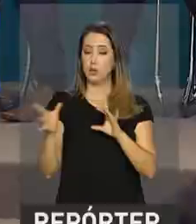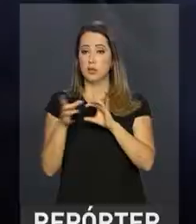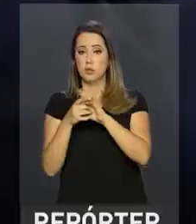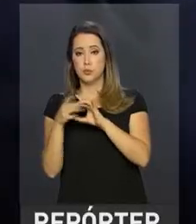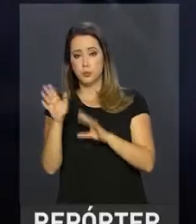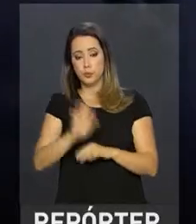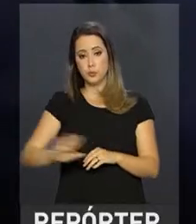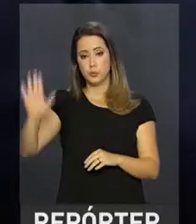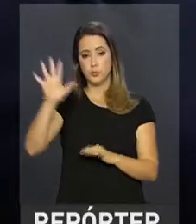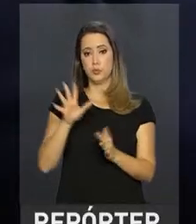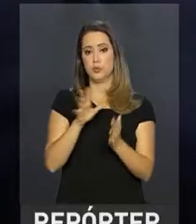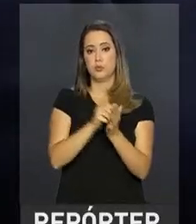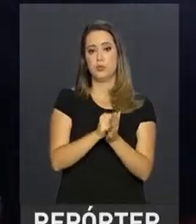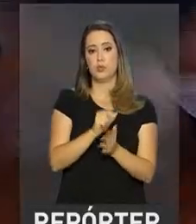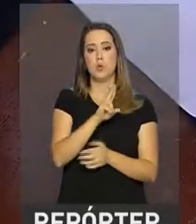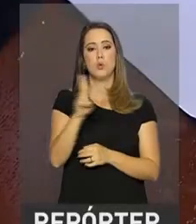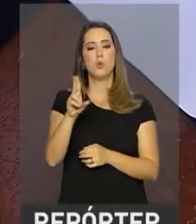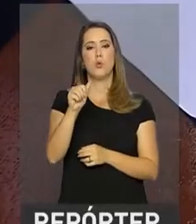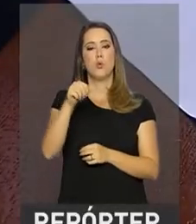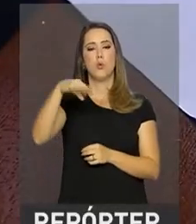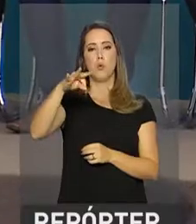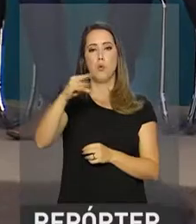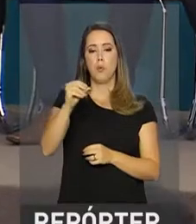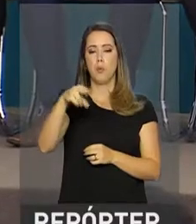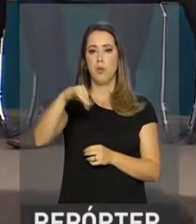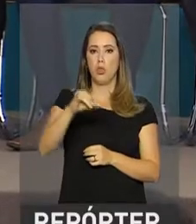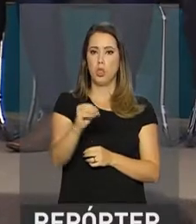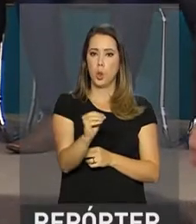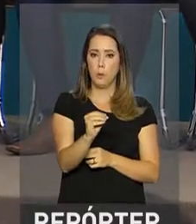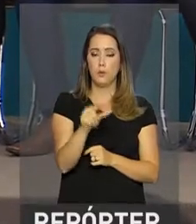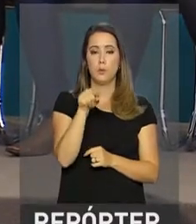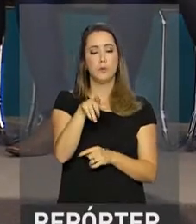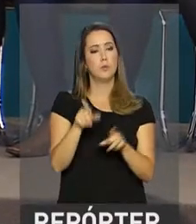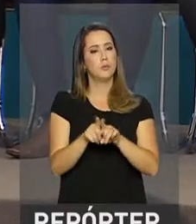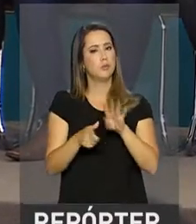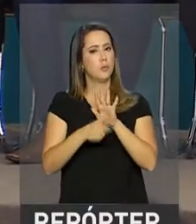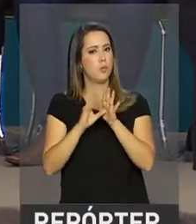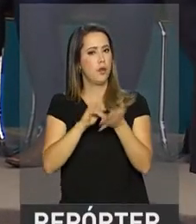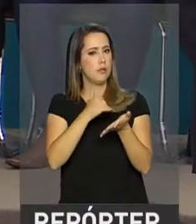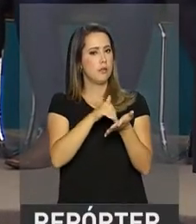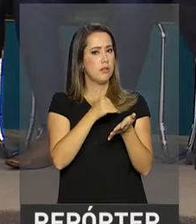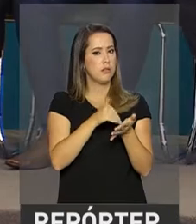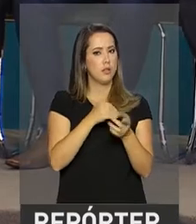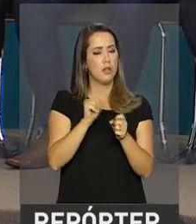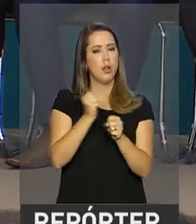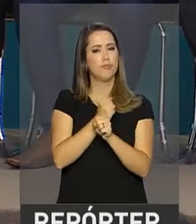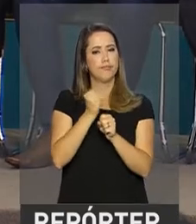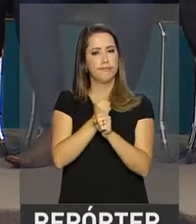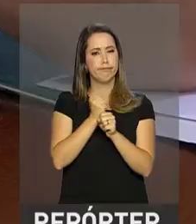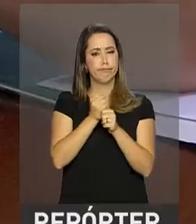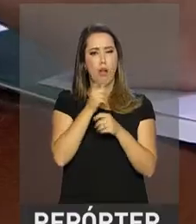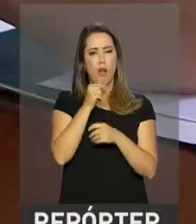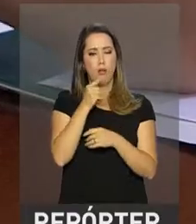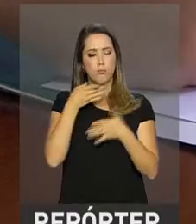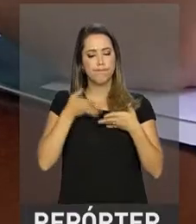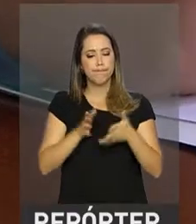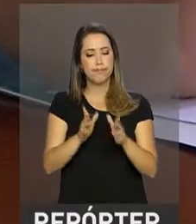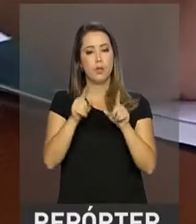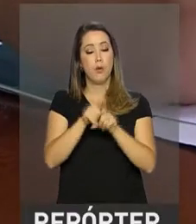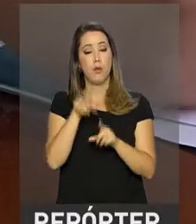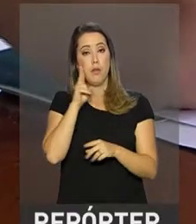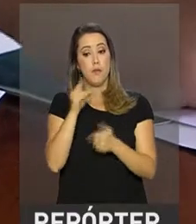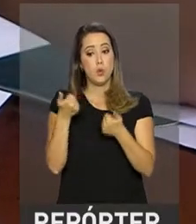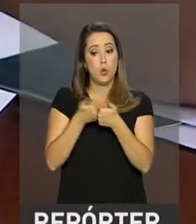assume antônio de pádua de deus andrade que era secretário de infraestrutura hídrica e acompanhou de